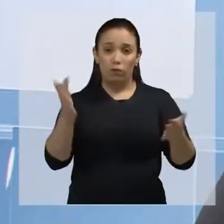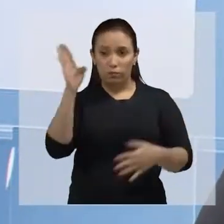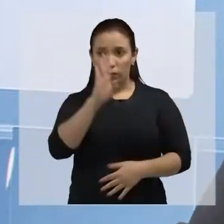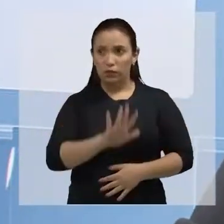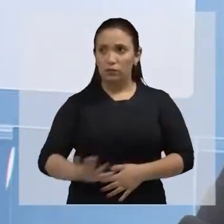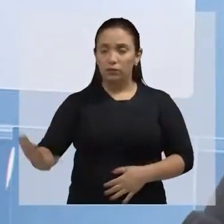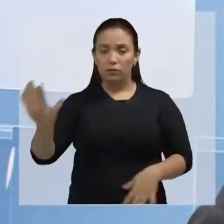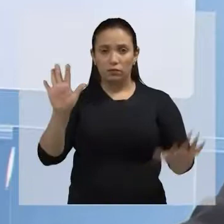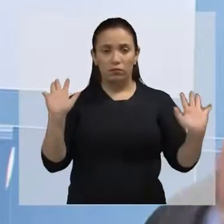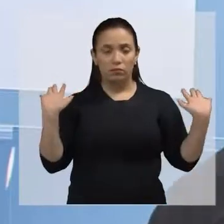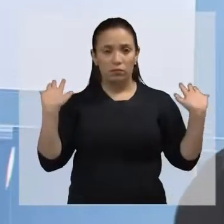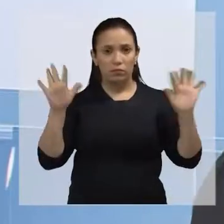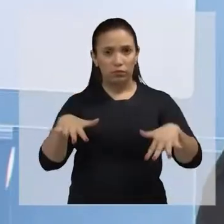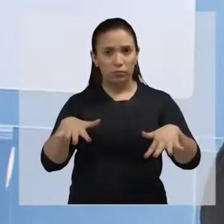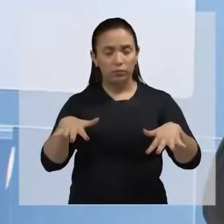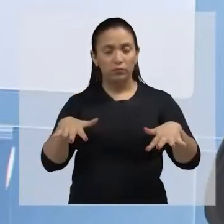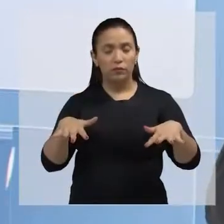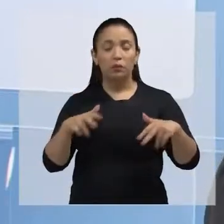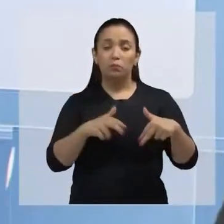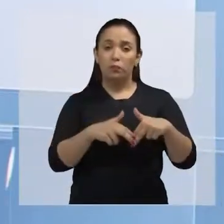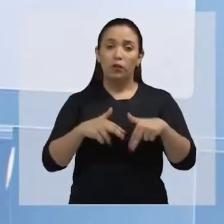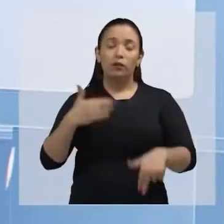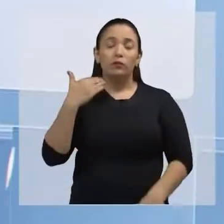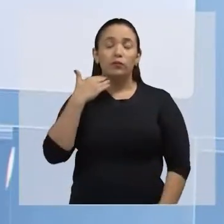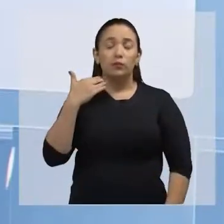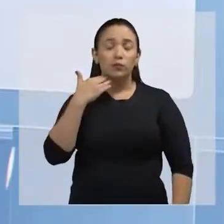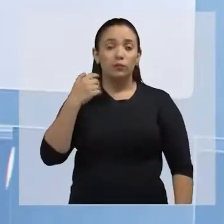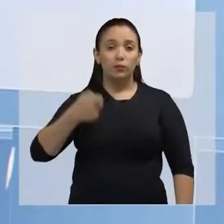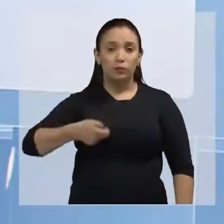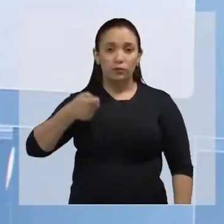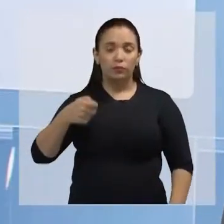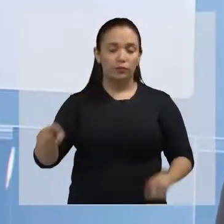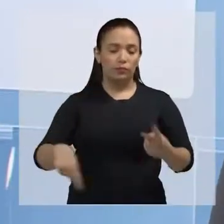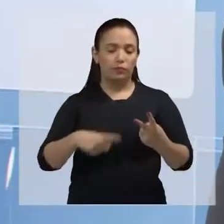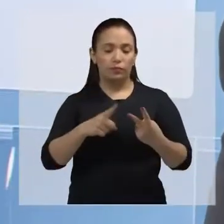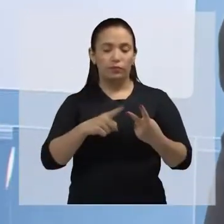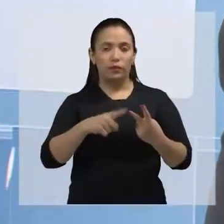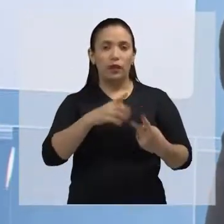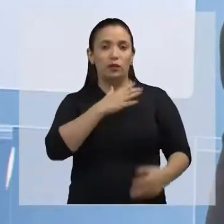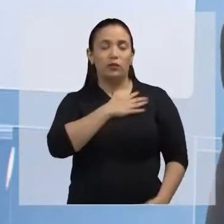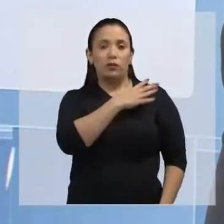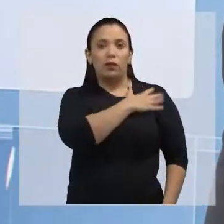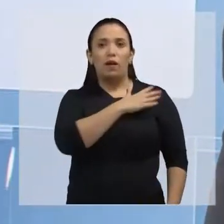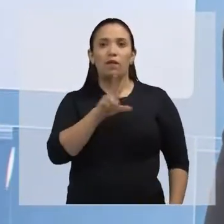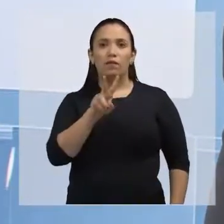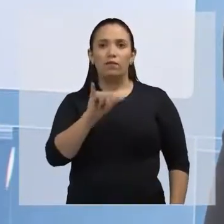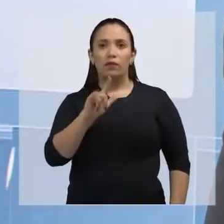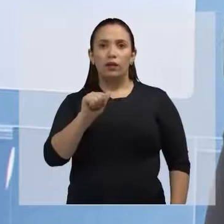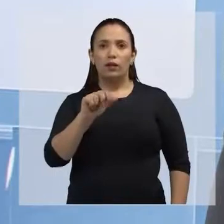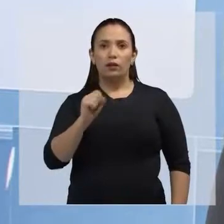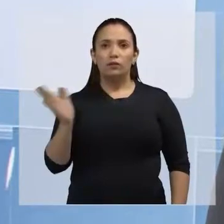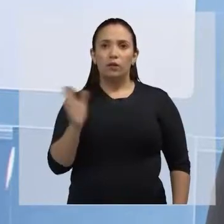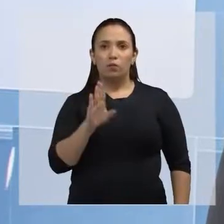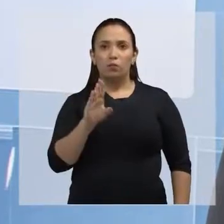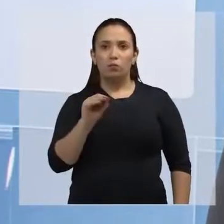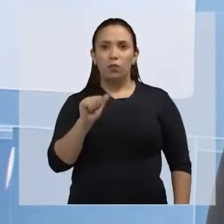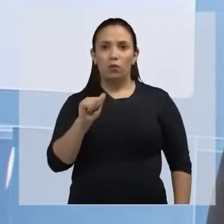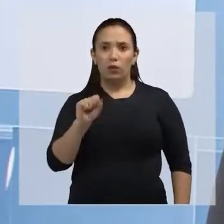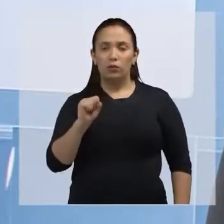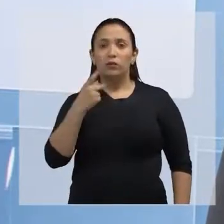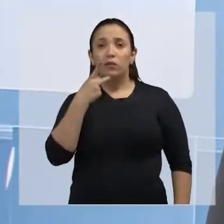que é assim, é que o juiz, o general Vilas Boas disse o seguinte: nessa situação